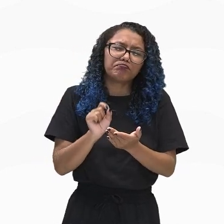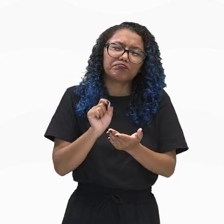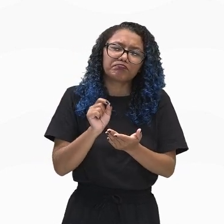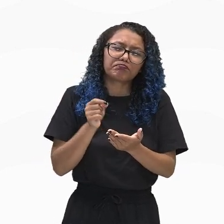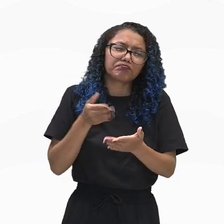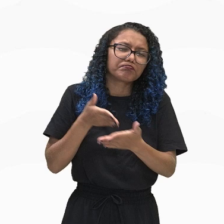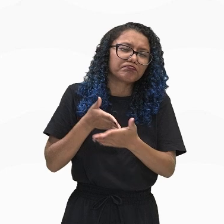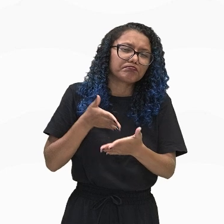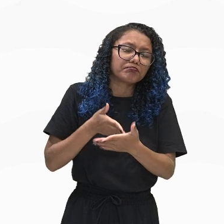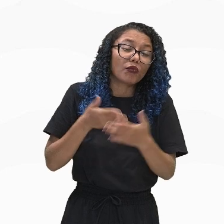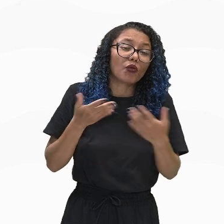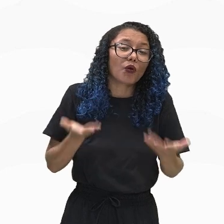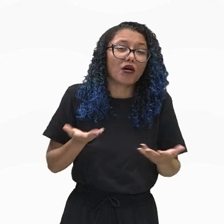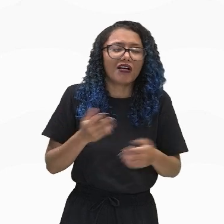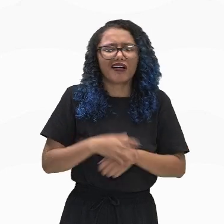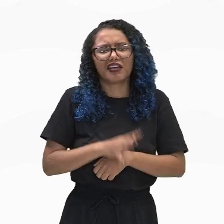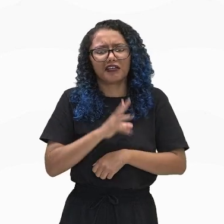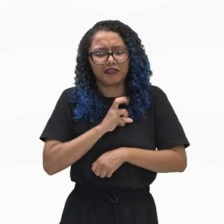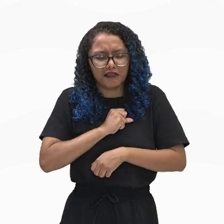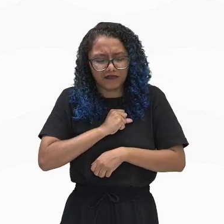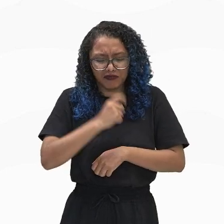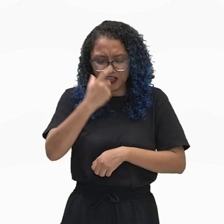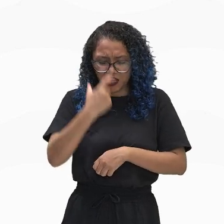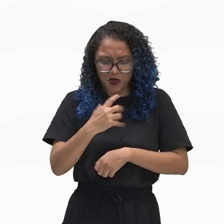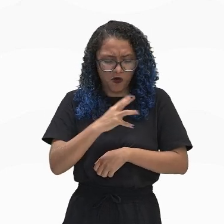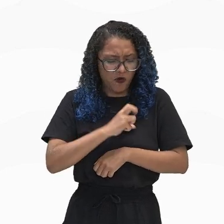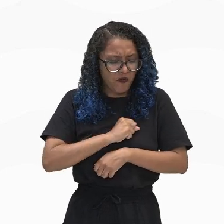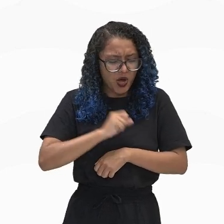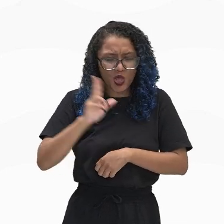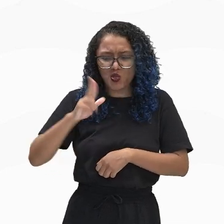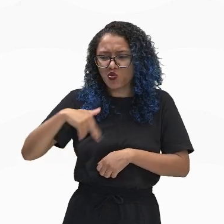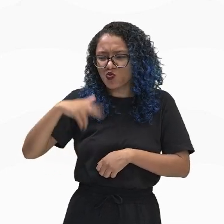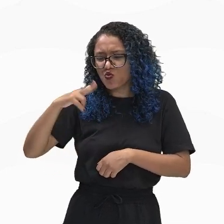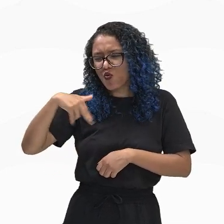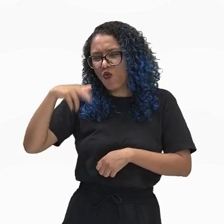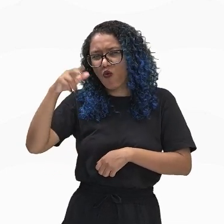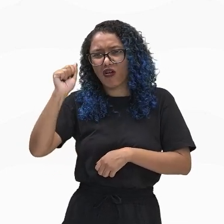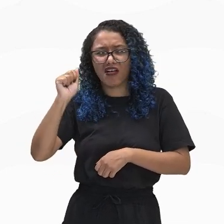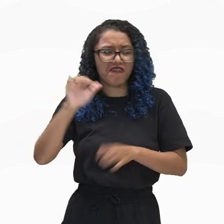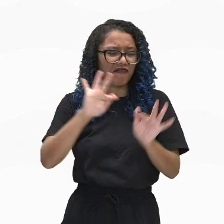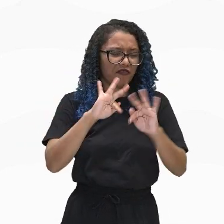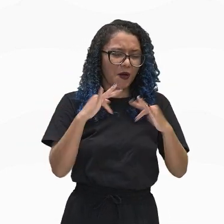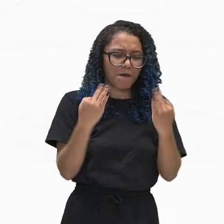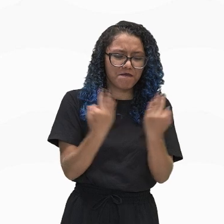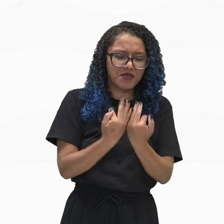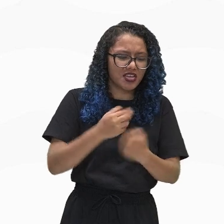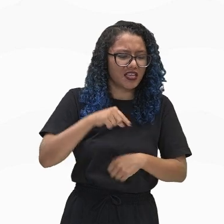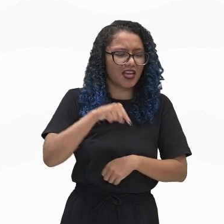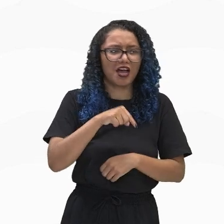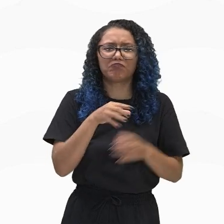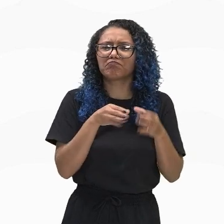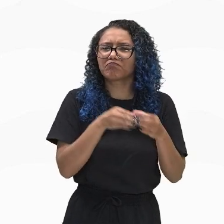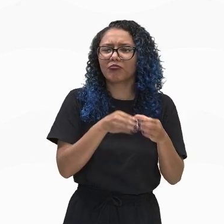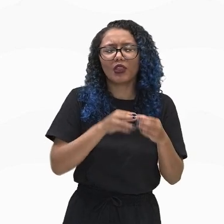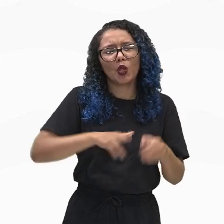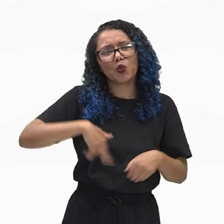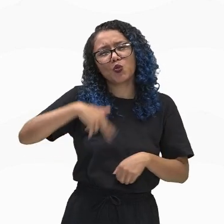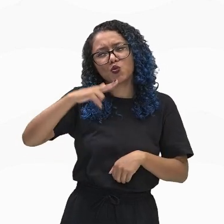não conseguimos ser amados ou formar nenhum vínculo familiar. Então, a partir das nossas